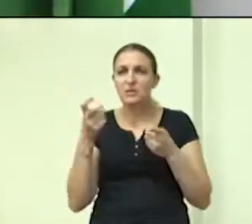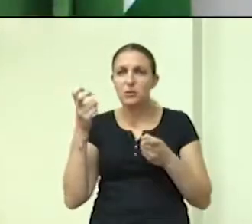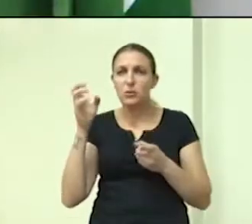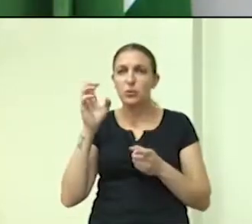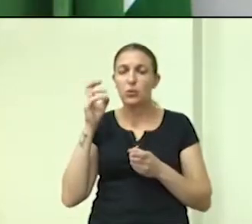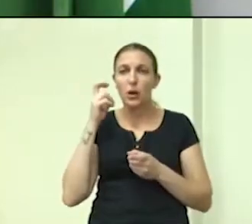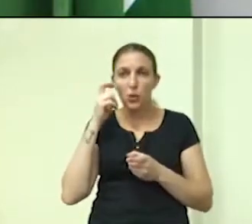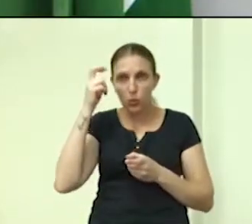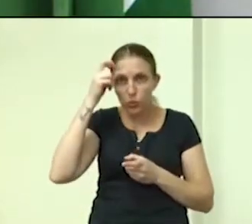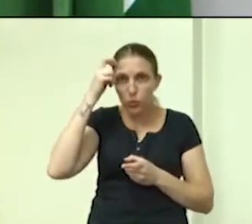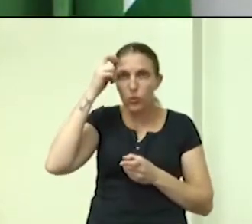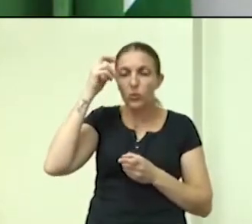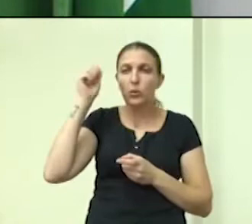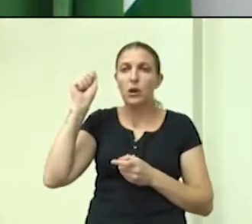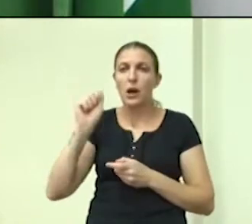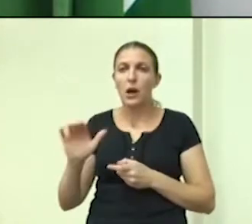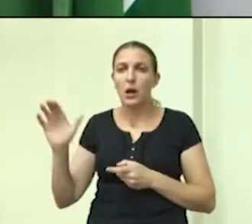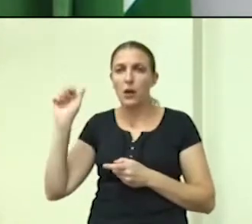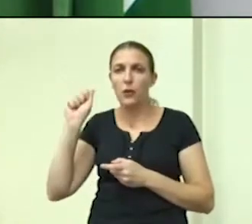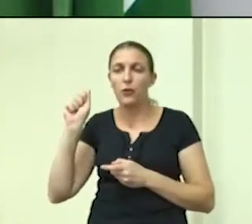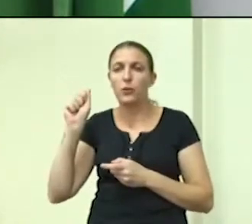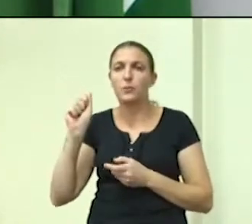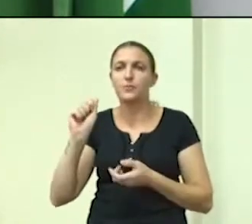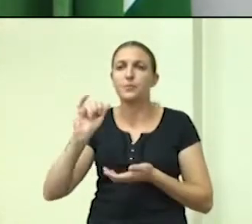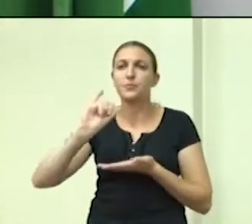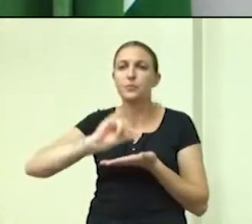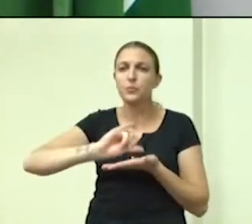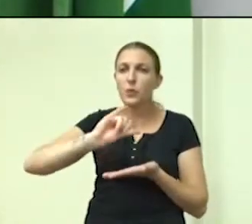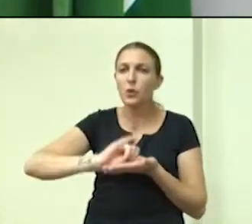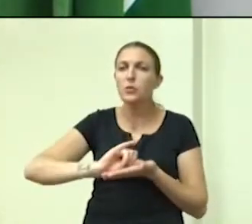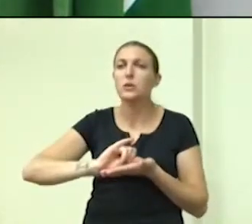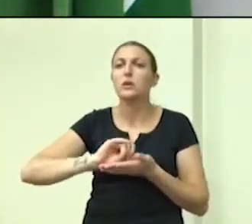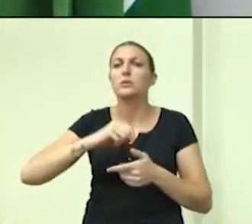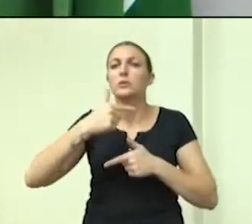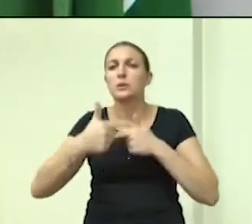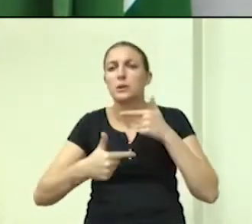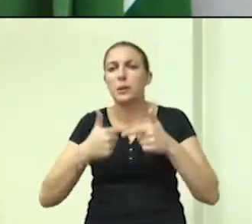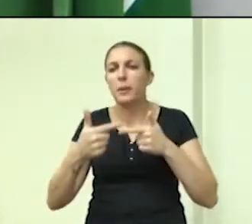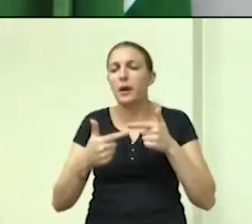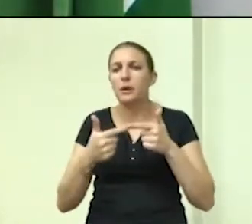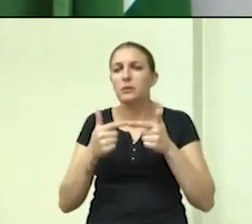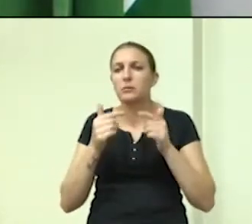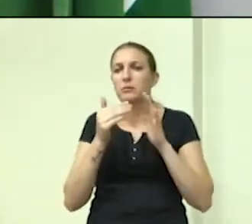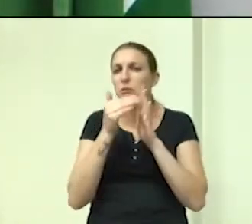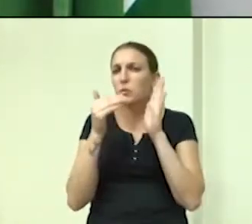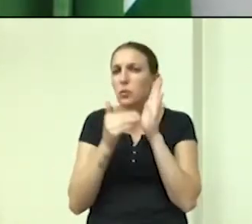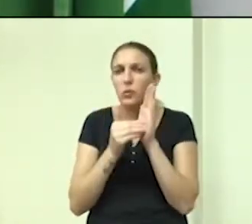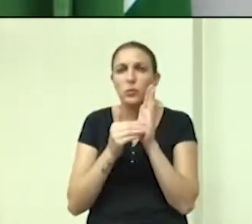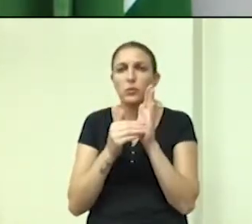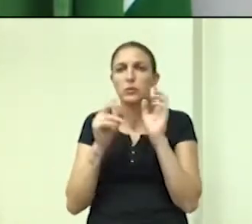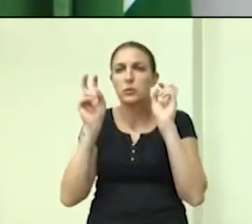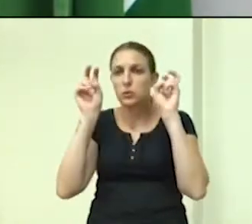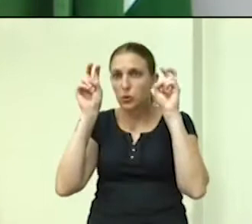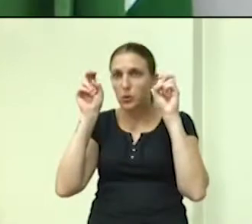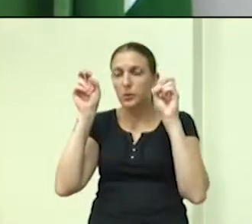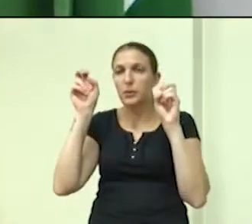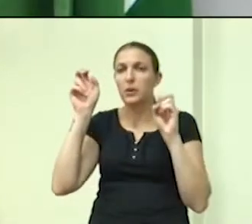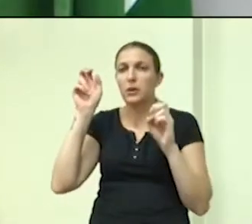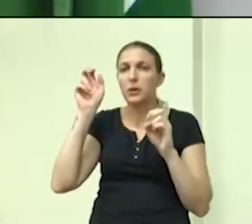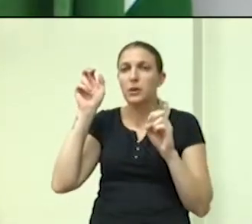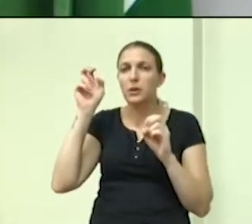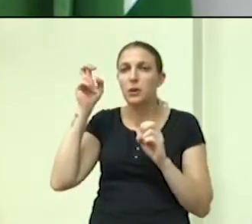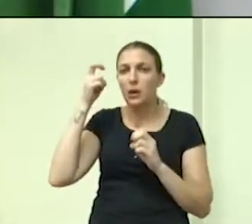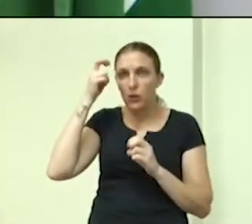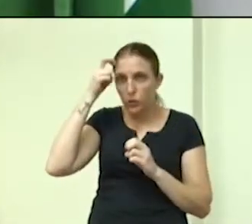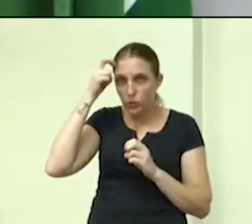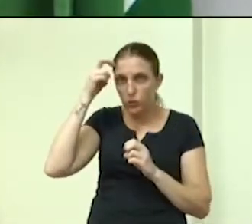cidade. O Centro Cultural Africano é onde trabalha todas as questões do negro, a culinária, o vestimento, a